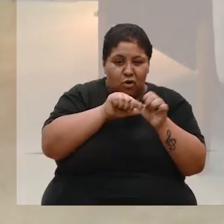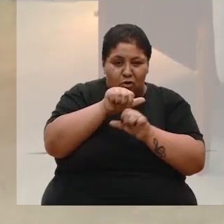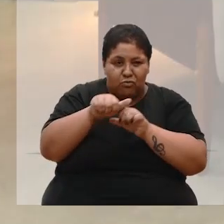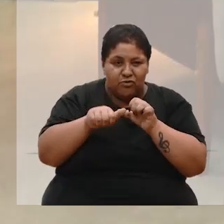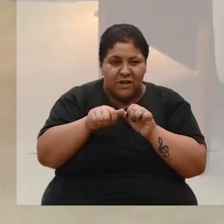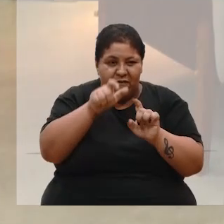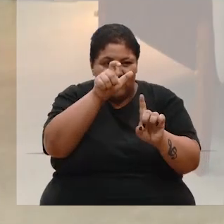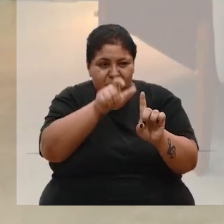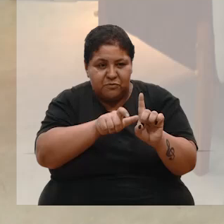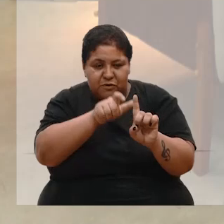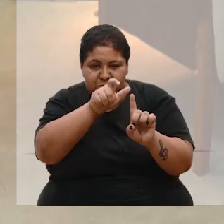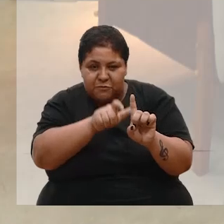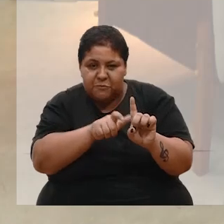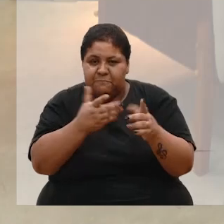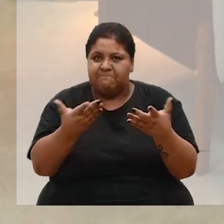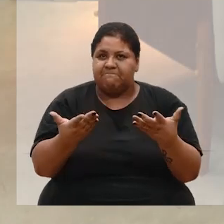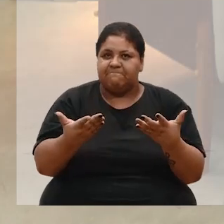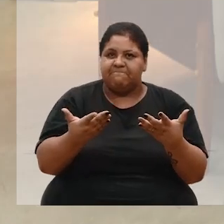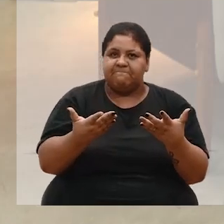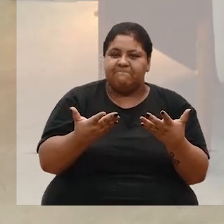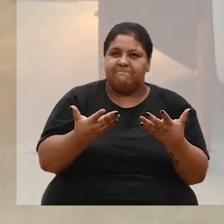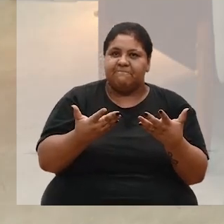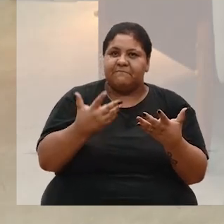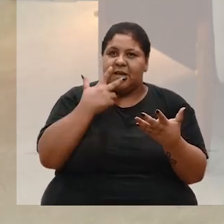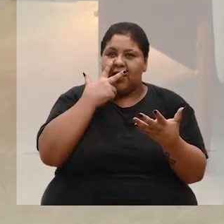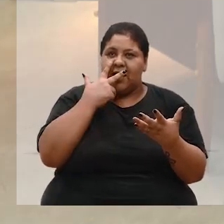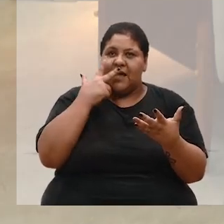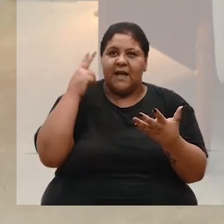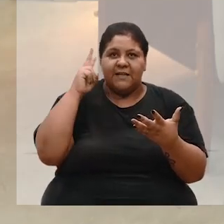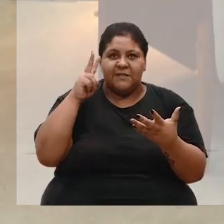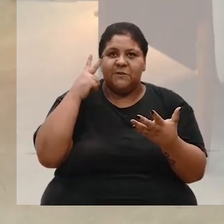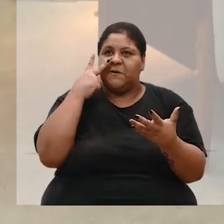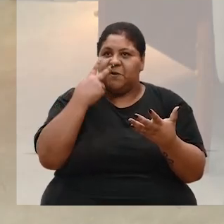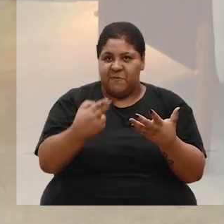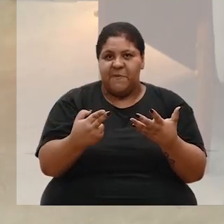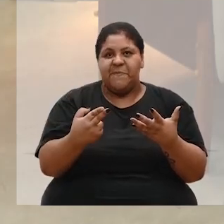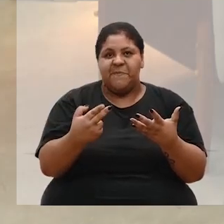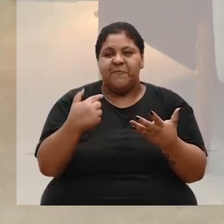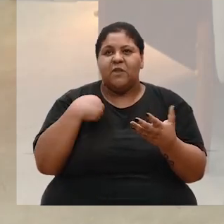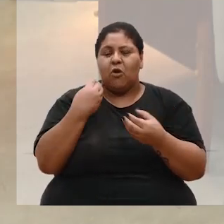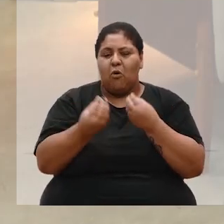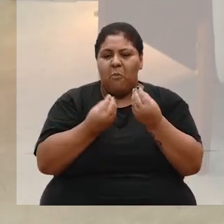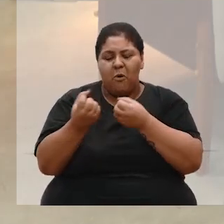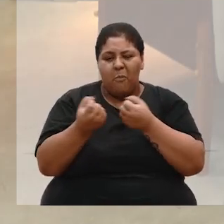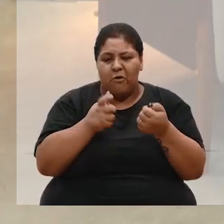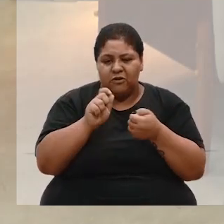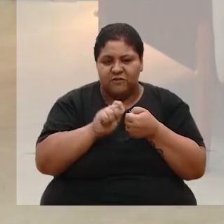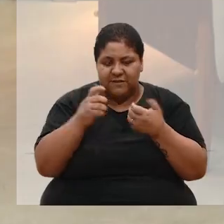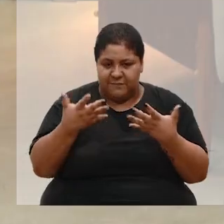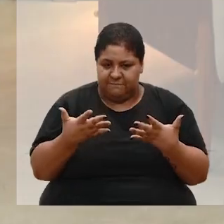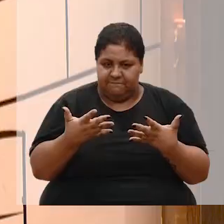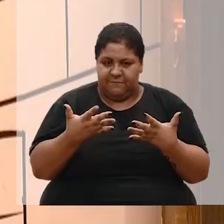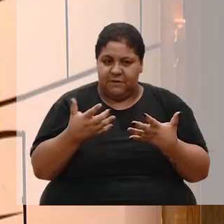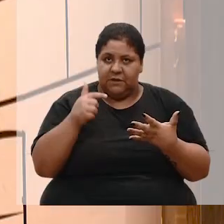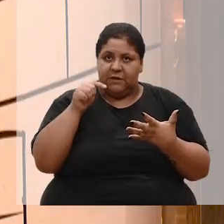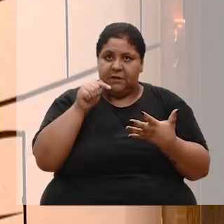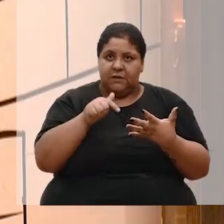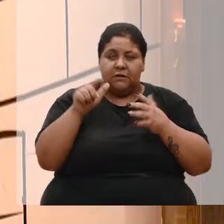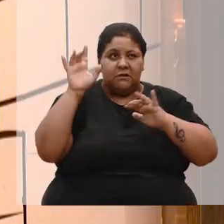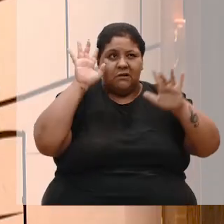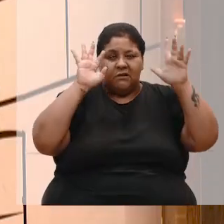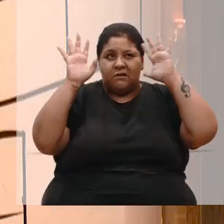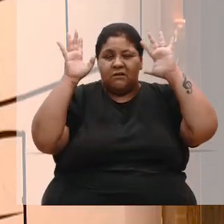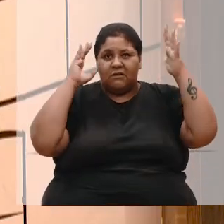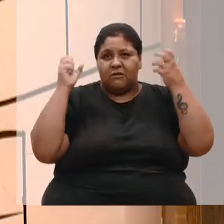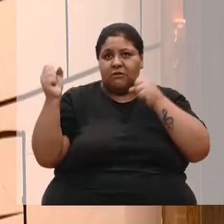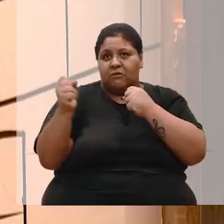personagem e colocava ao mesmo tempo. Se repete a história. Isso. E aí, como que eu posso fazer? Daí eu nem imaginava,